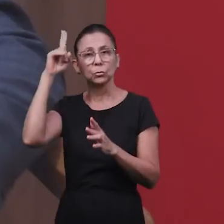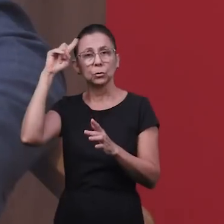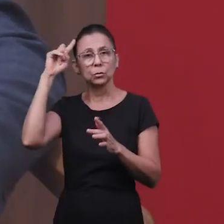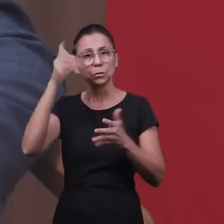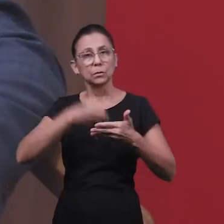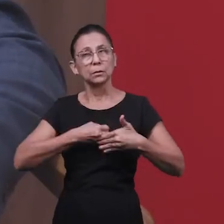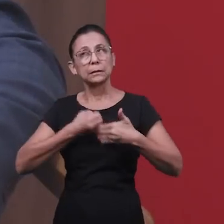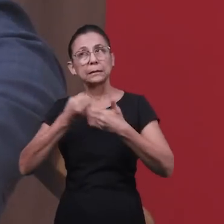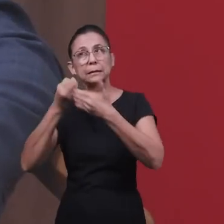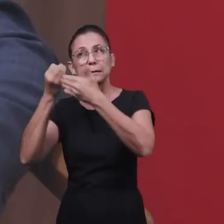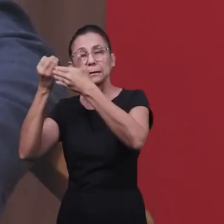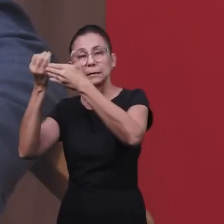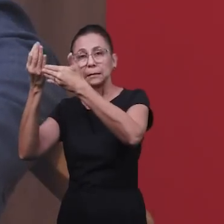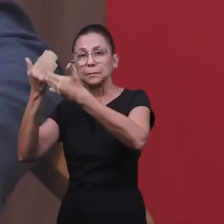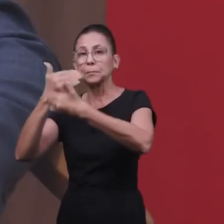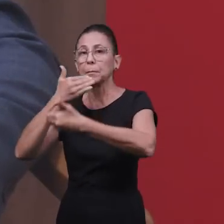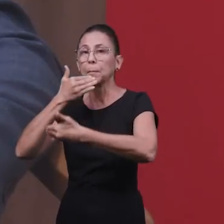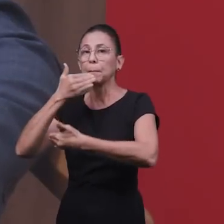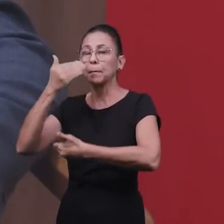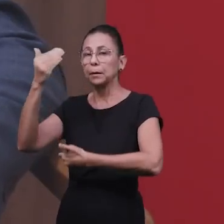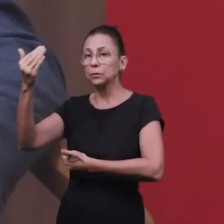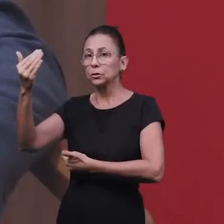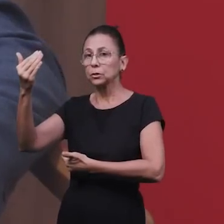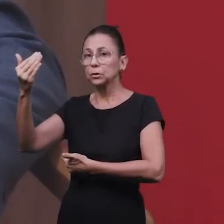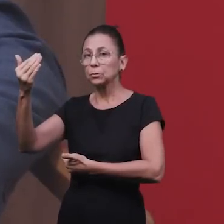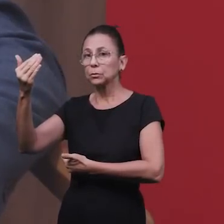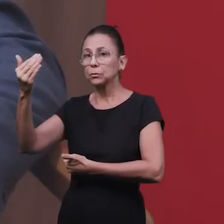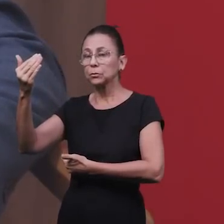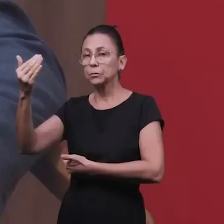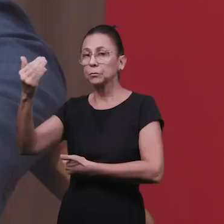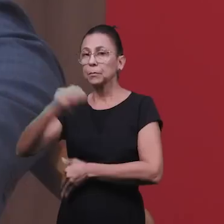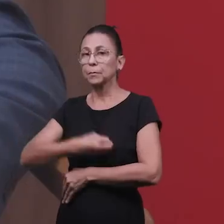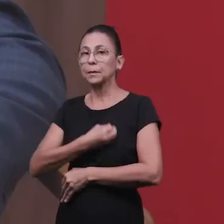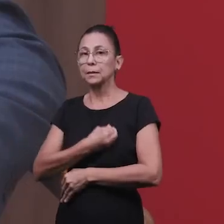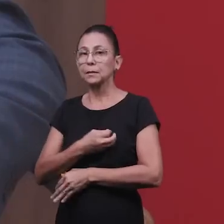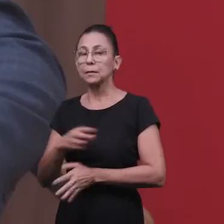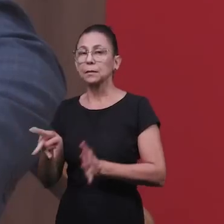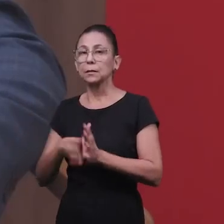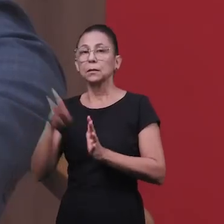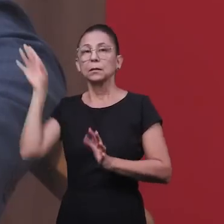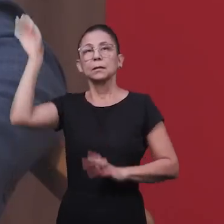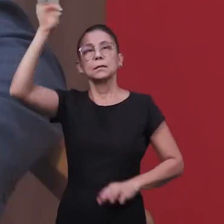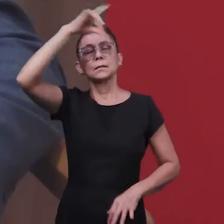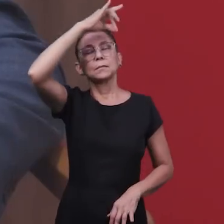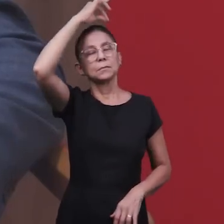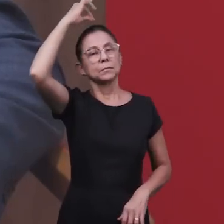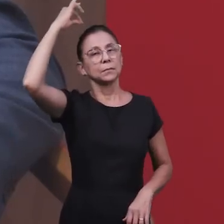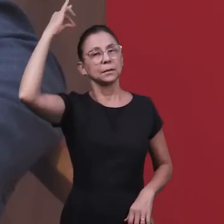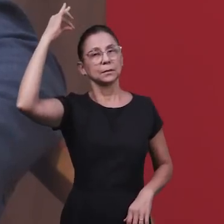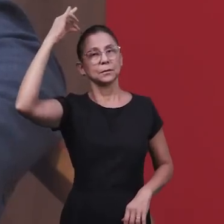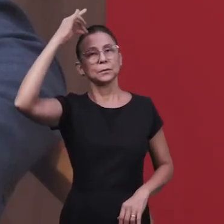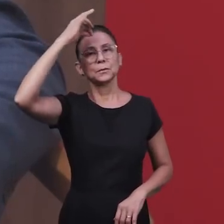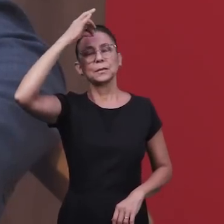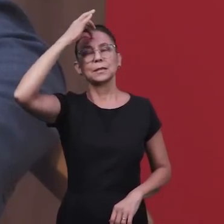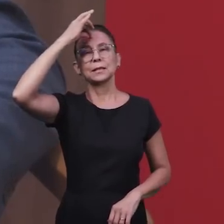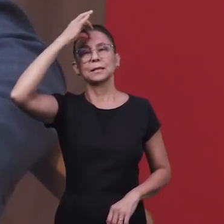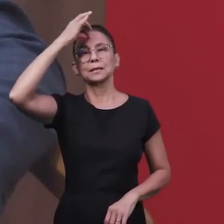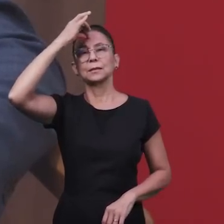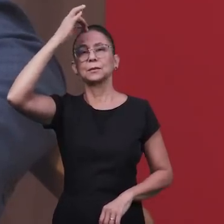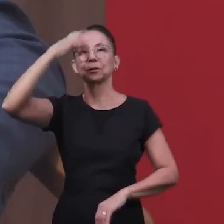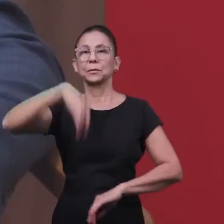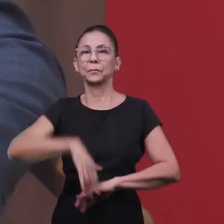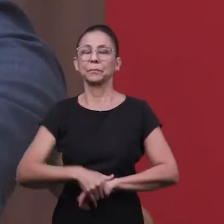sua vida diante do Senhor, pedindo a presença do Espírito Santo. E